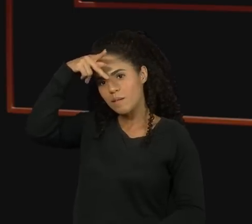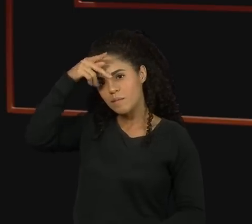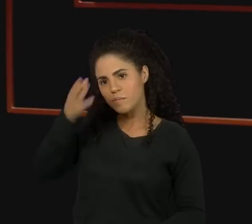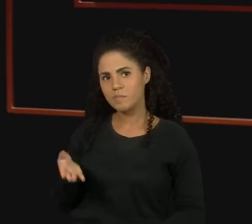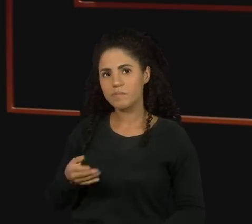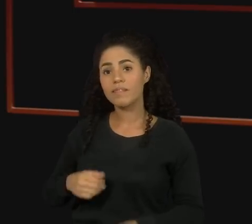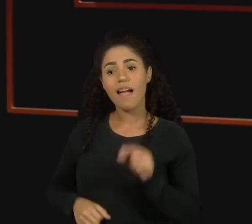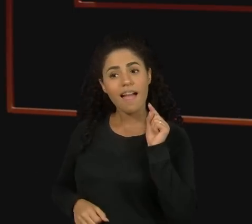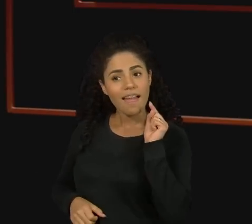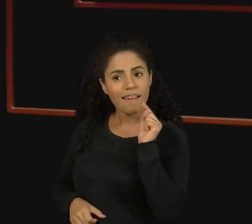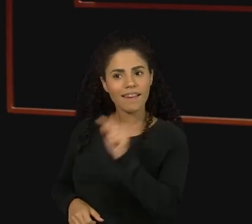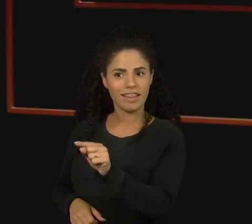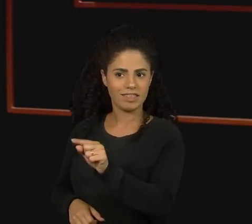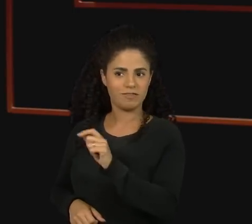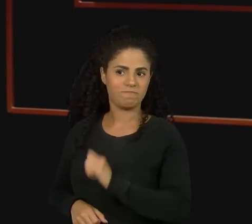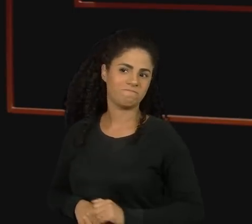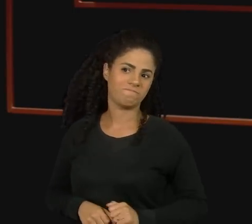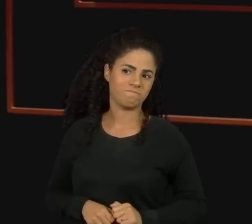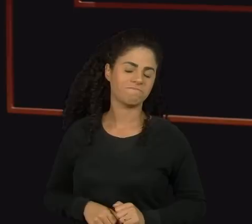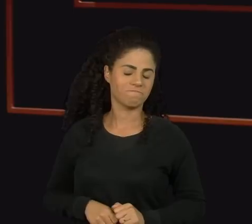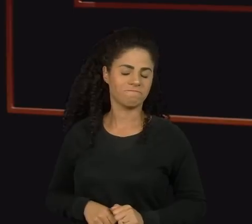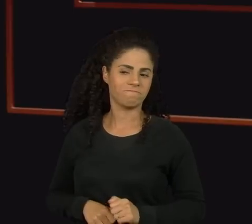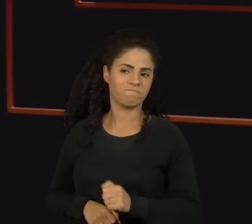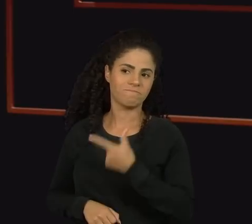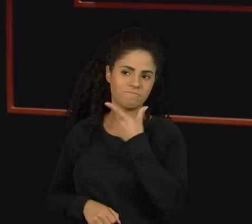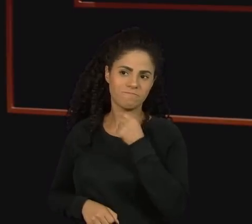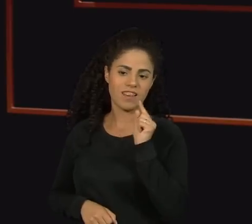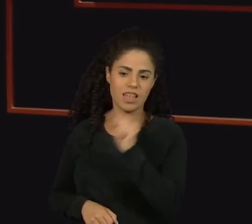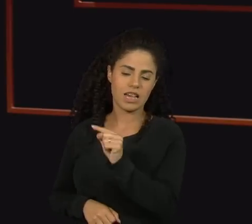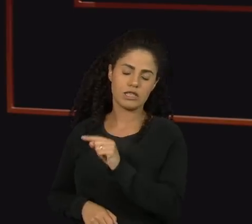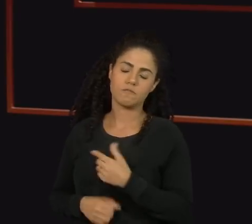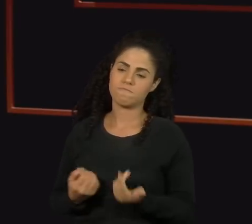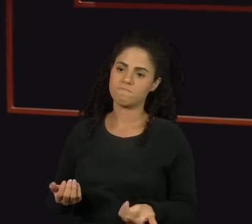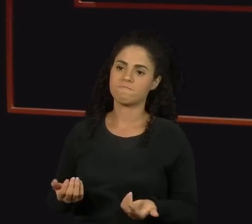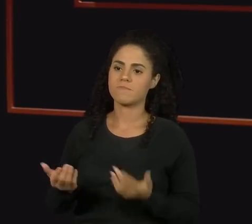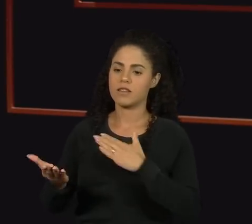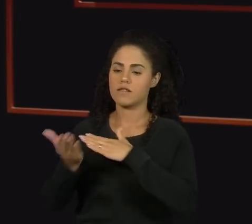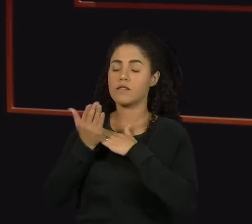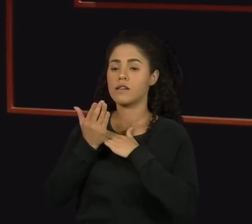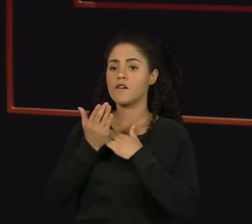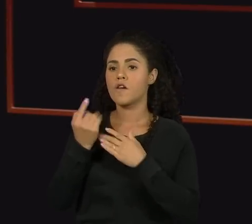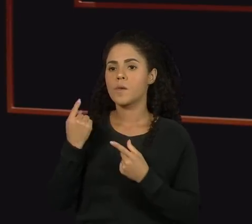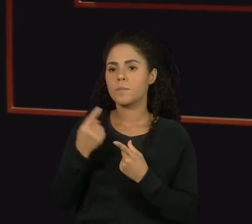Foi ele, né, assim, também, né, que